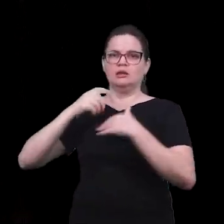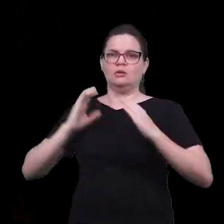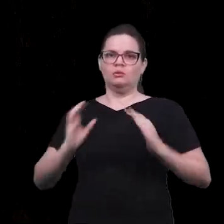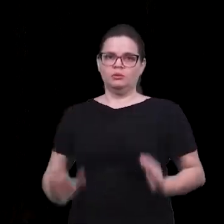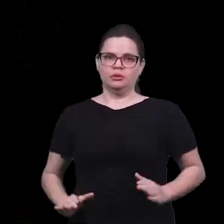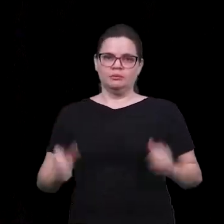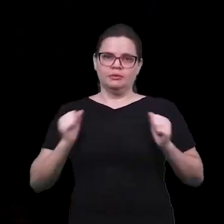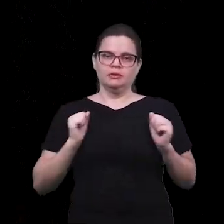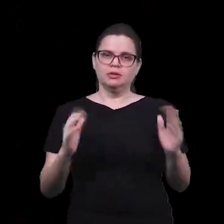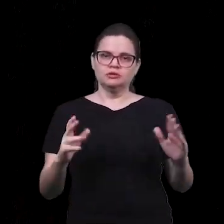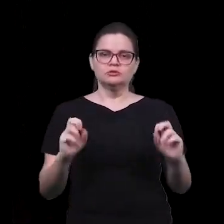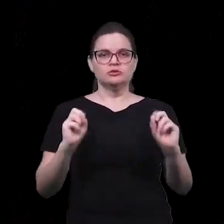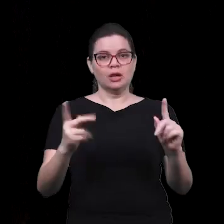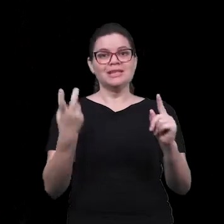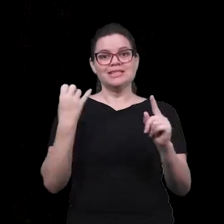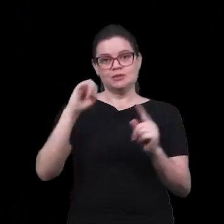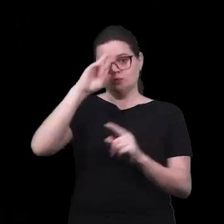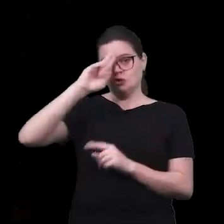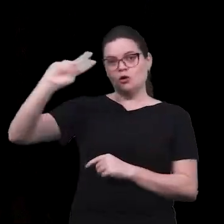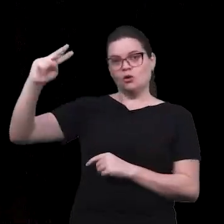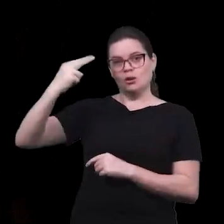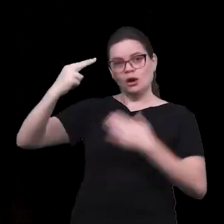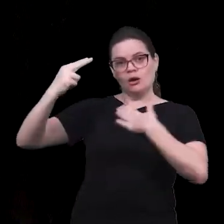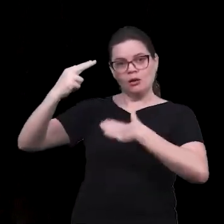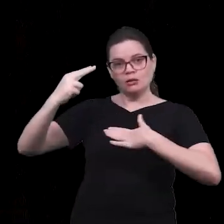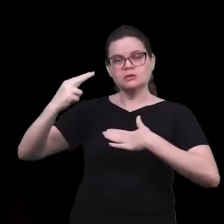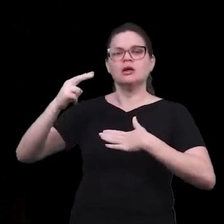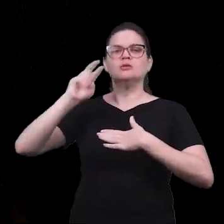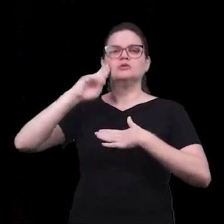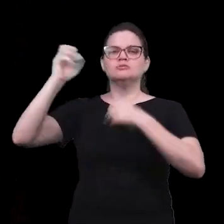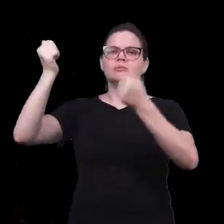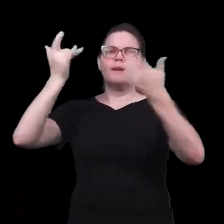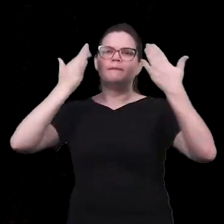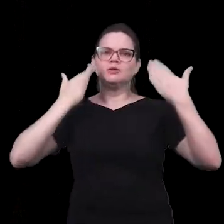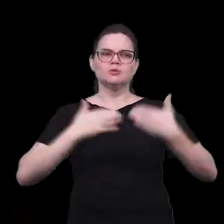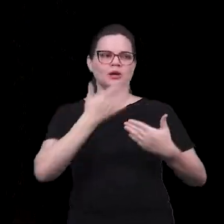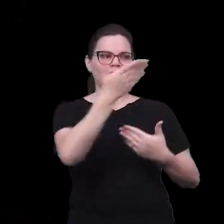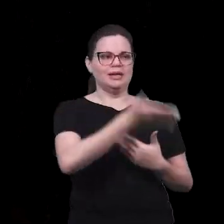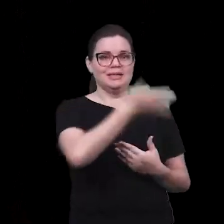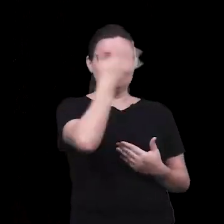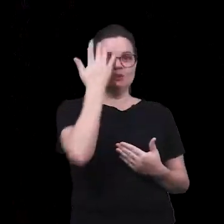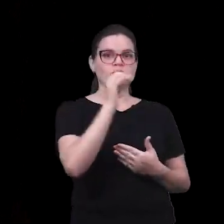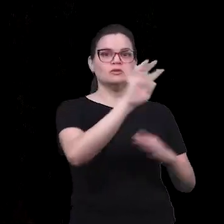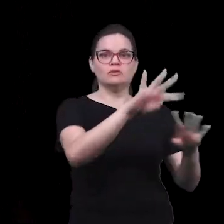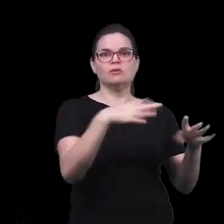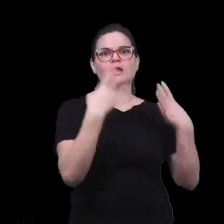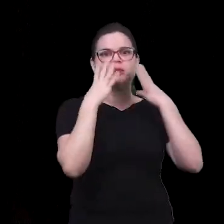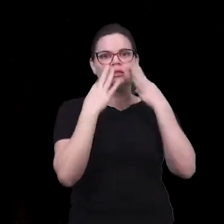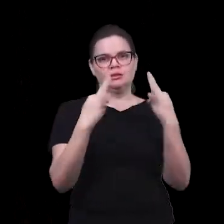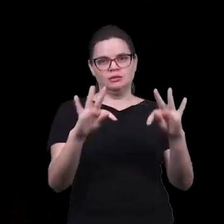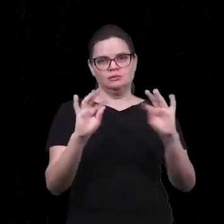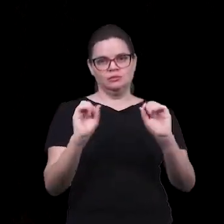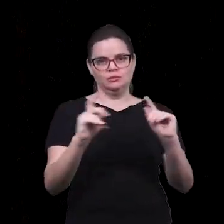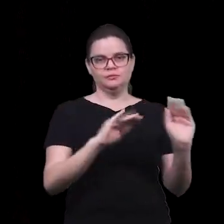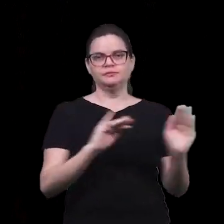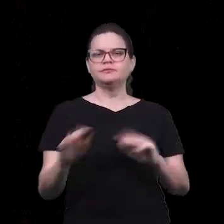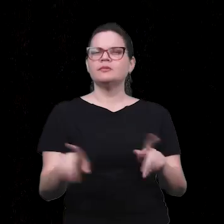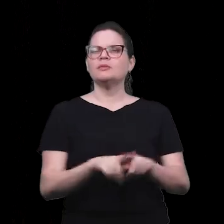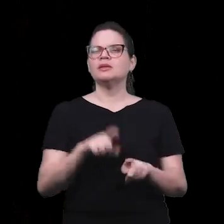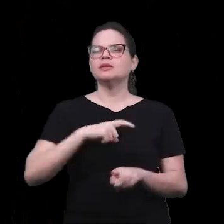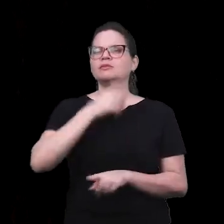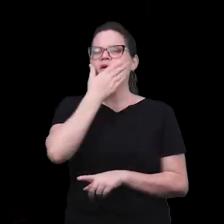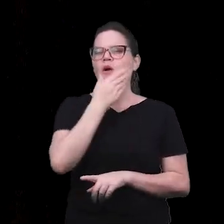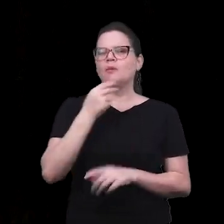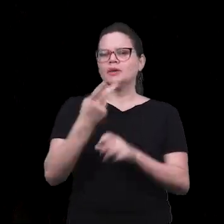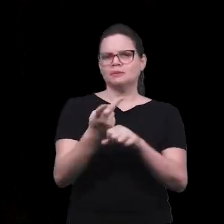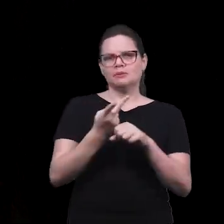até uma situação que nós vivemos. Uma vez um irmão nos procurou e ele estava ali extremamente chateado porque